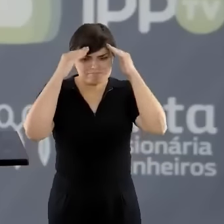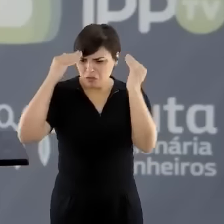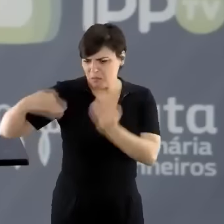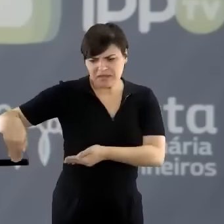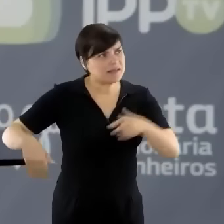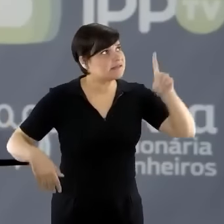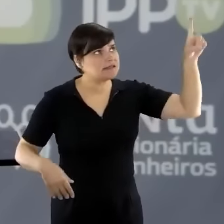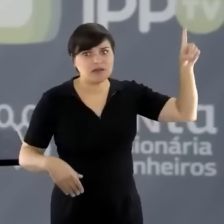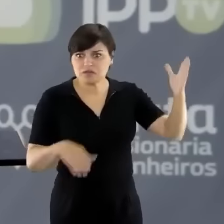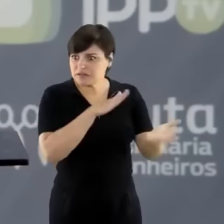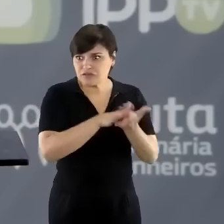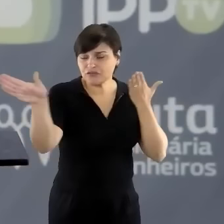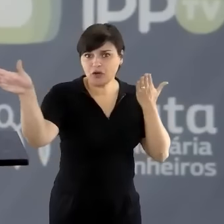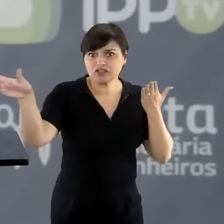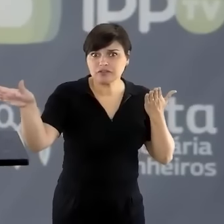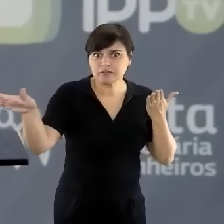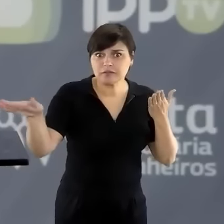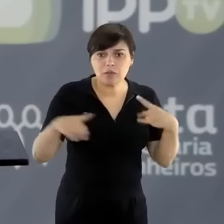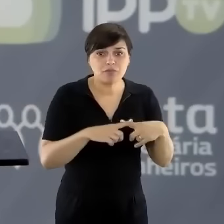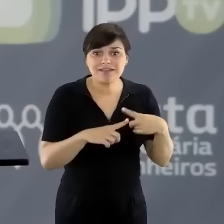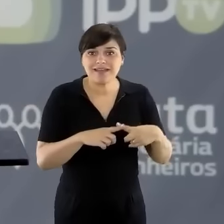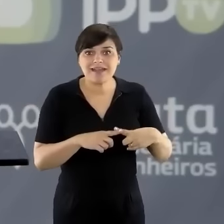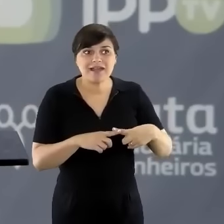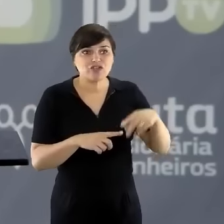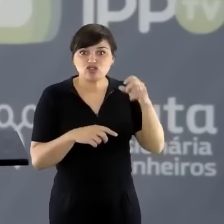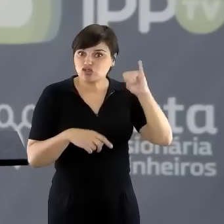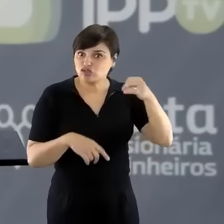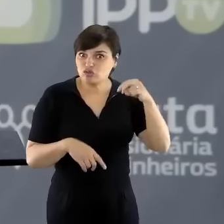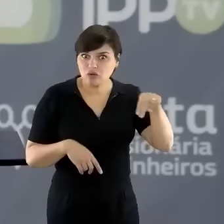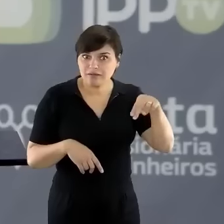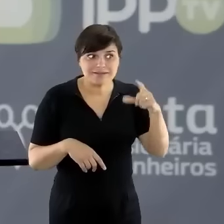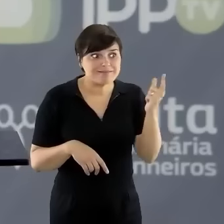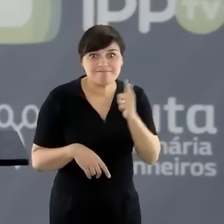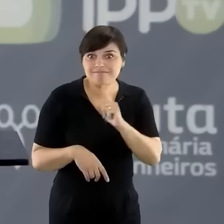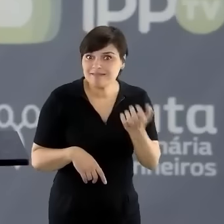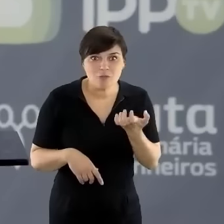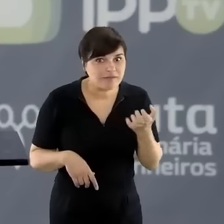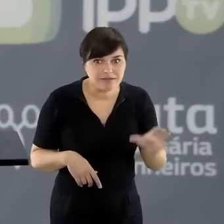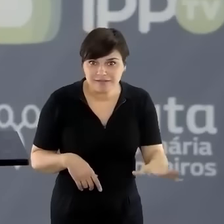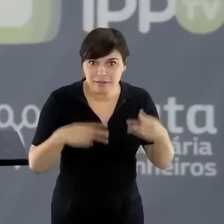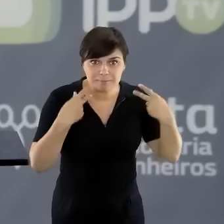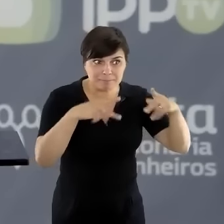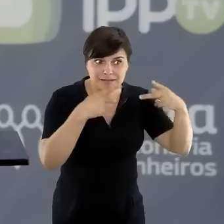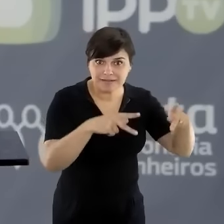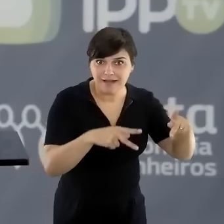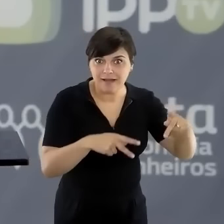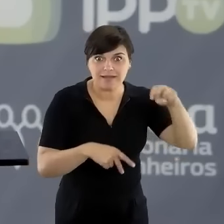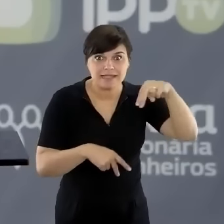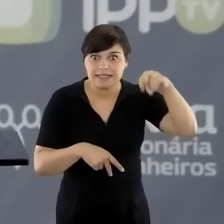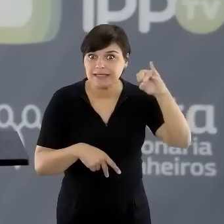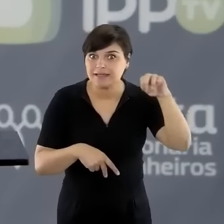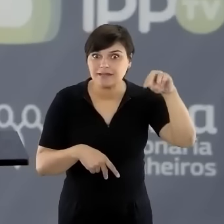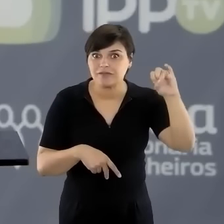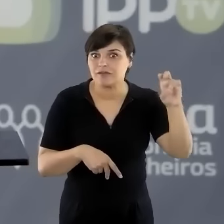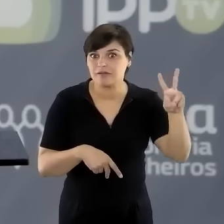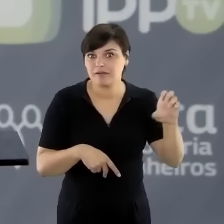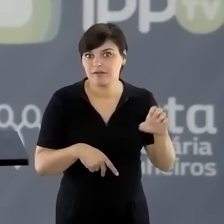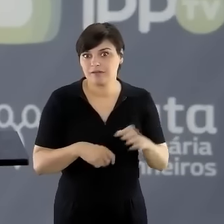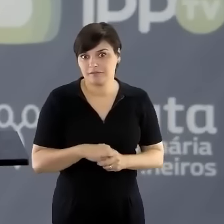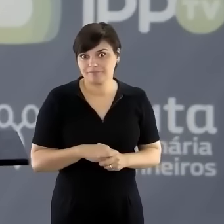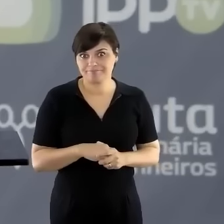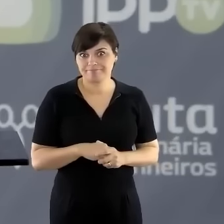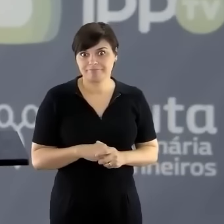eu vou fugir e não obstante saber que Deus é o criador dos céus da terra do mar de tudo